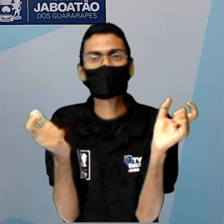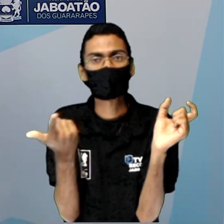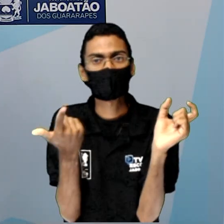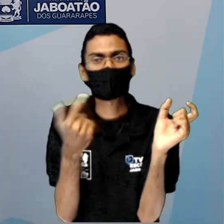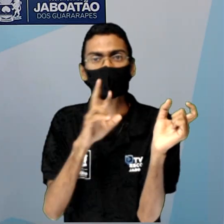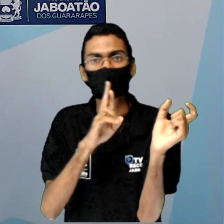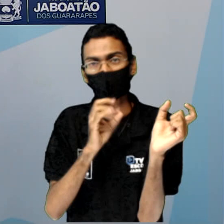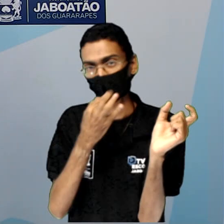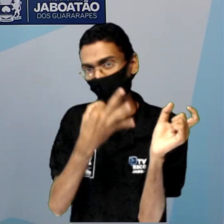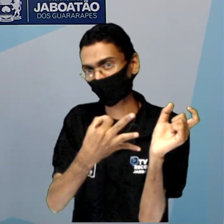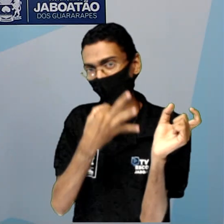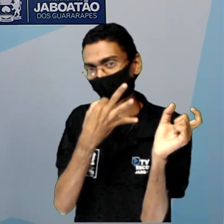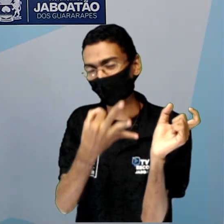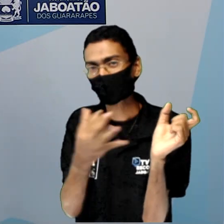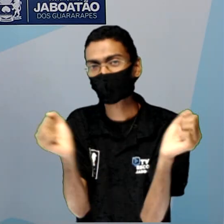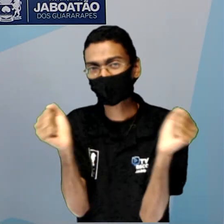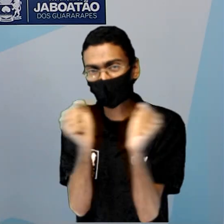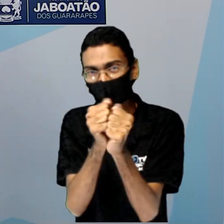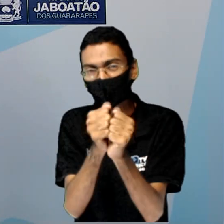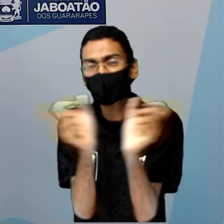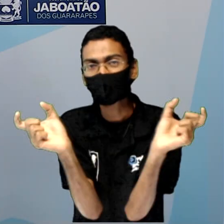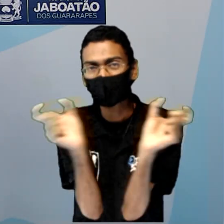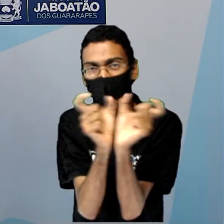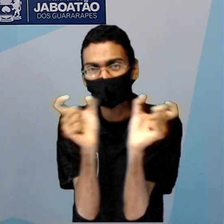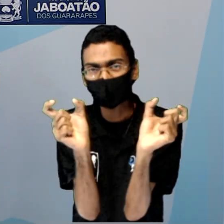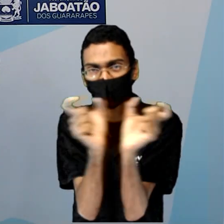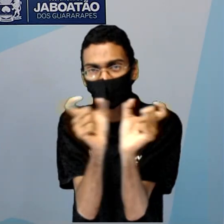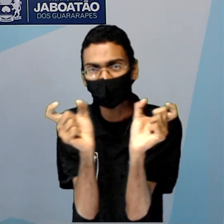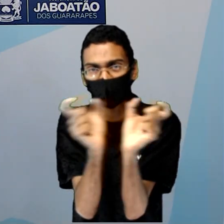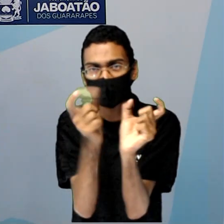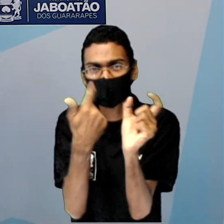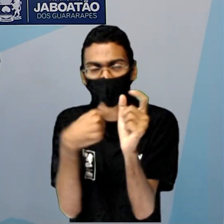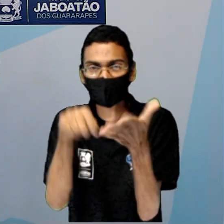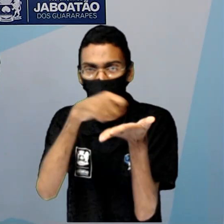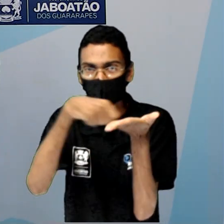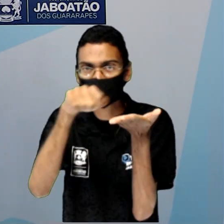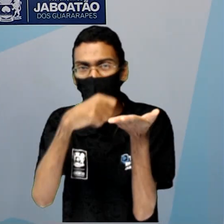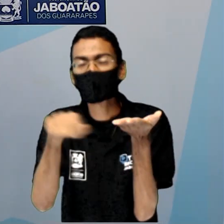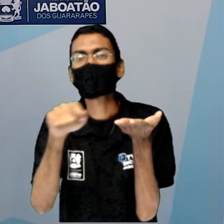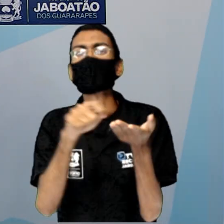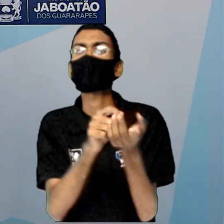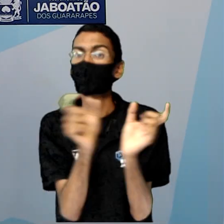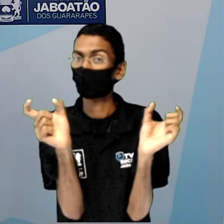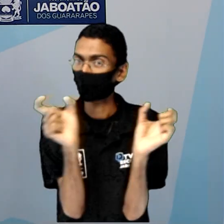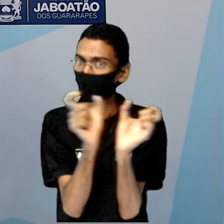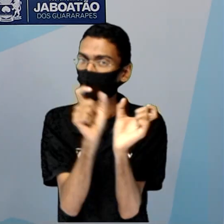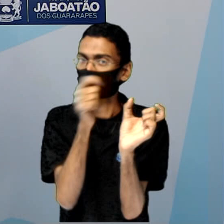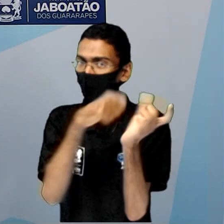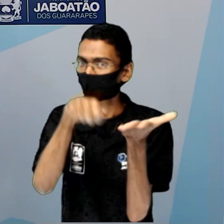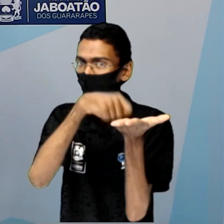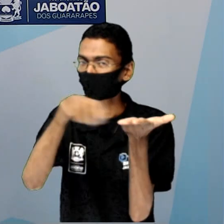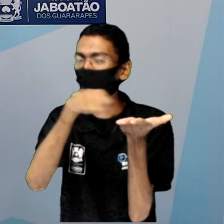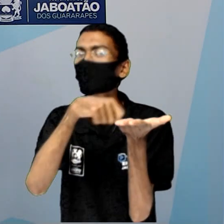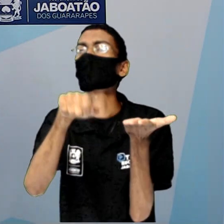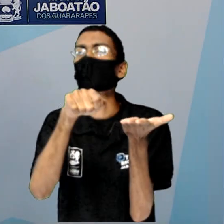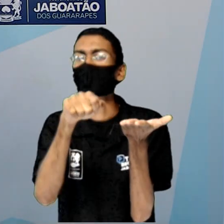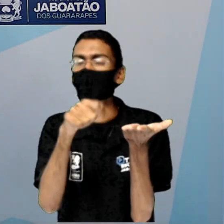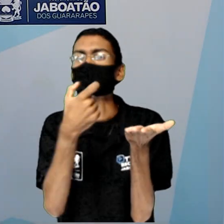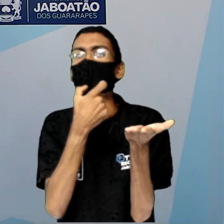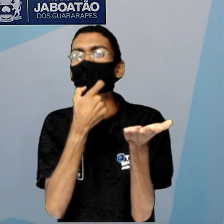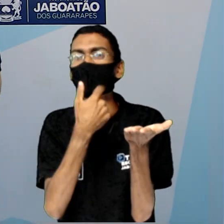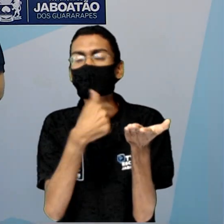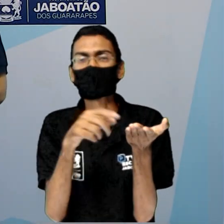aqui também tem isso. Então, você escreve did not or didn't. Tanto faz. As duas